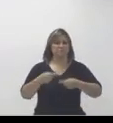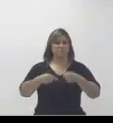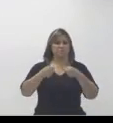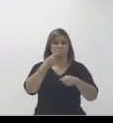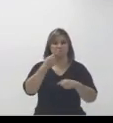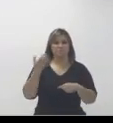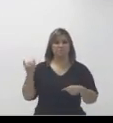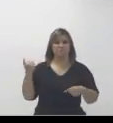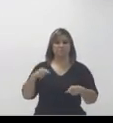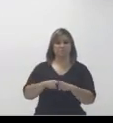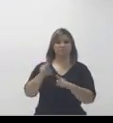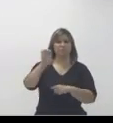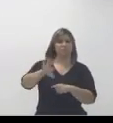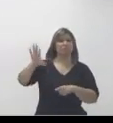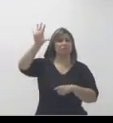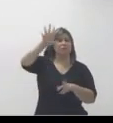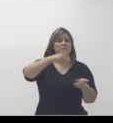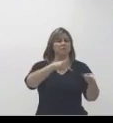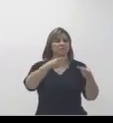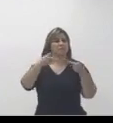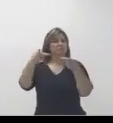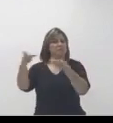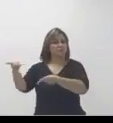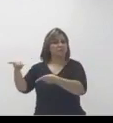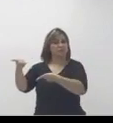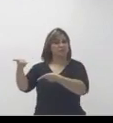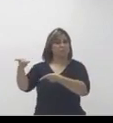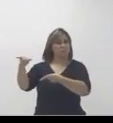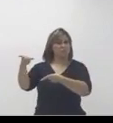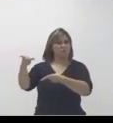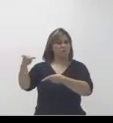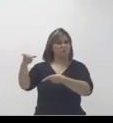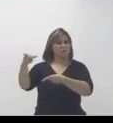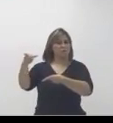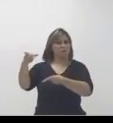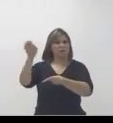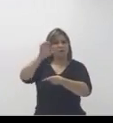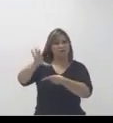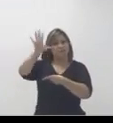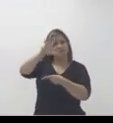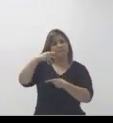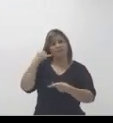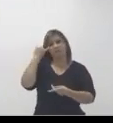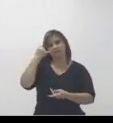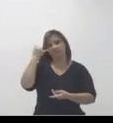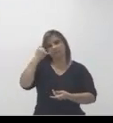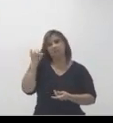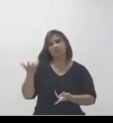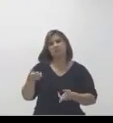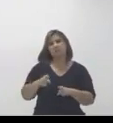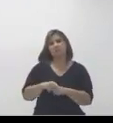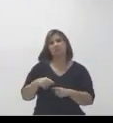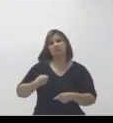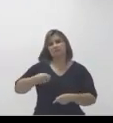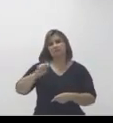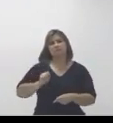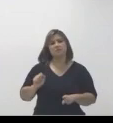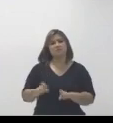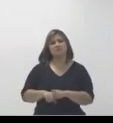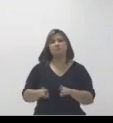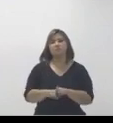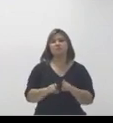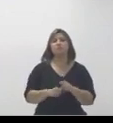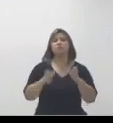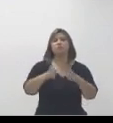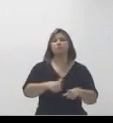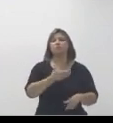na europa nessa região da espanha e da itália sobre o que são é essa essa questão da dos locais públicos que não são